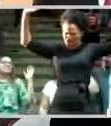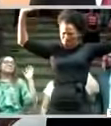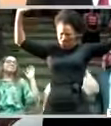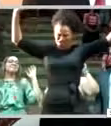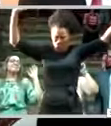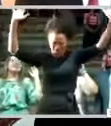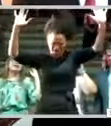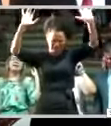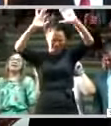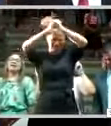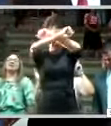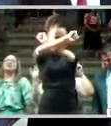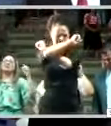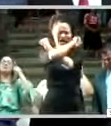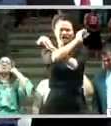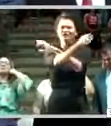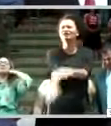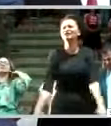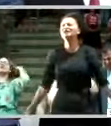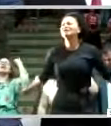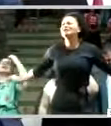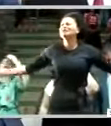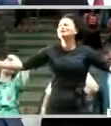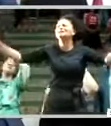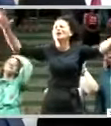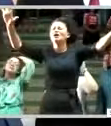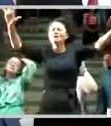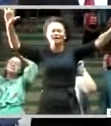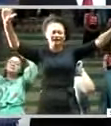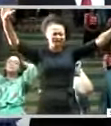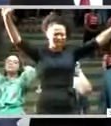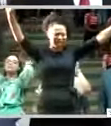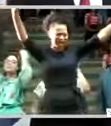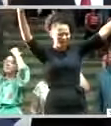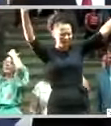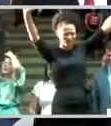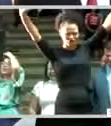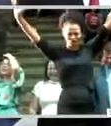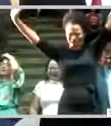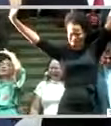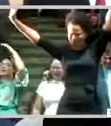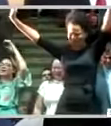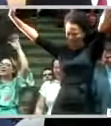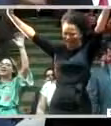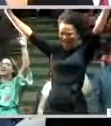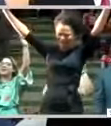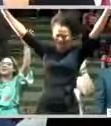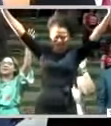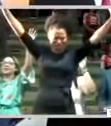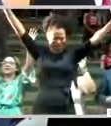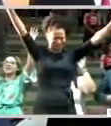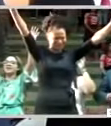Raya Sada Eagles! Anai de Shurian de Kyanga Shuri Bahasuya Nerebaya